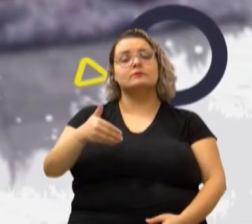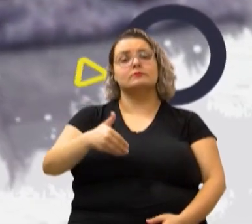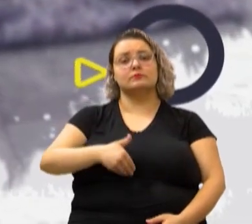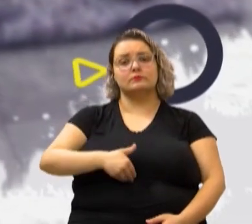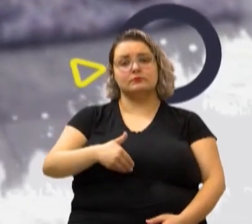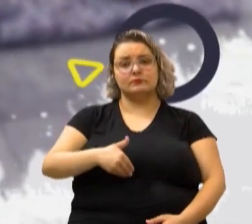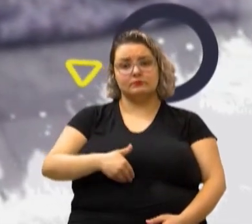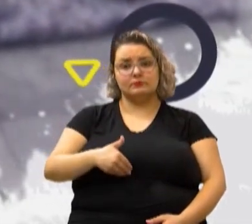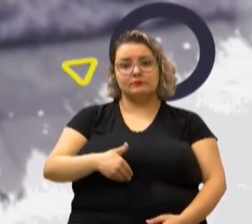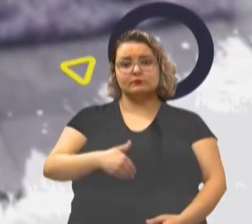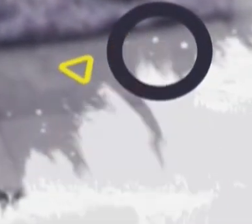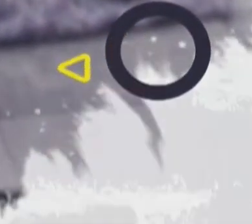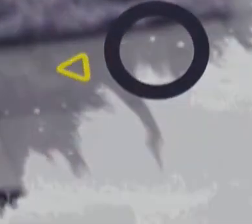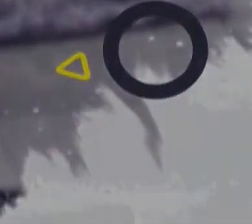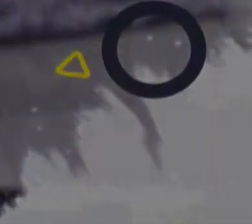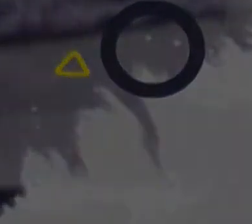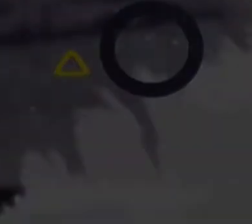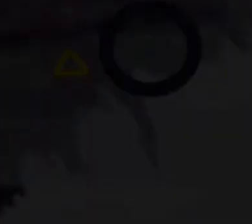passam fome.